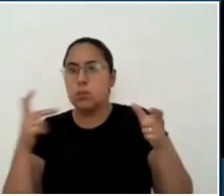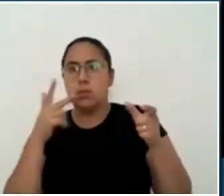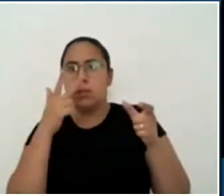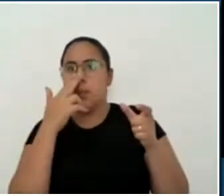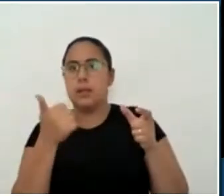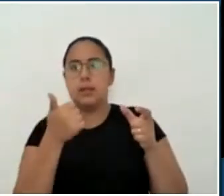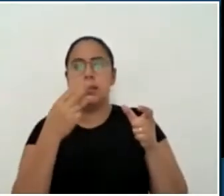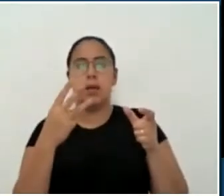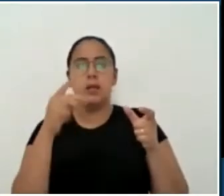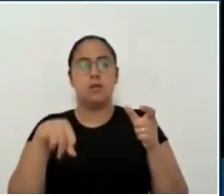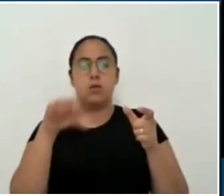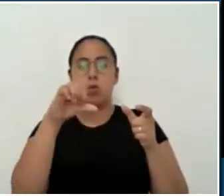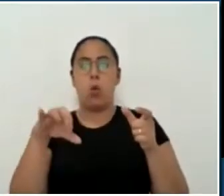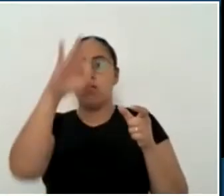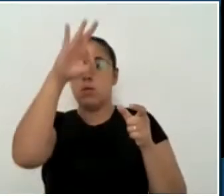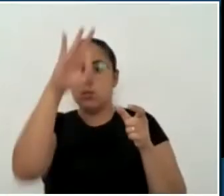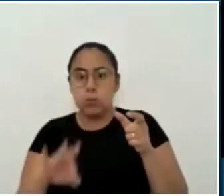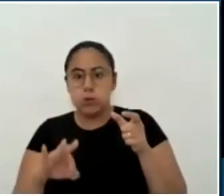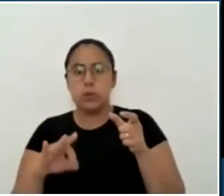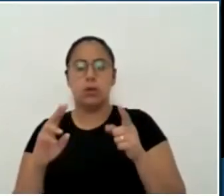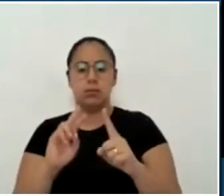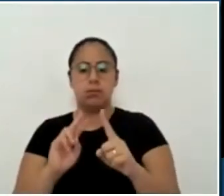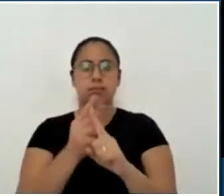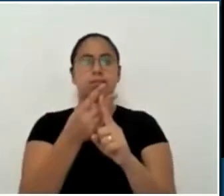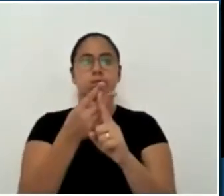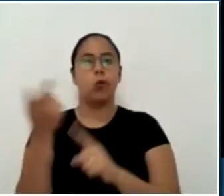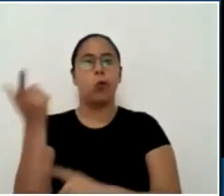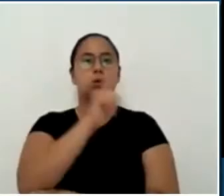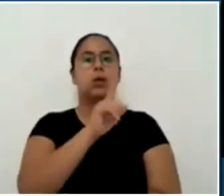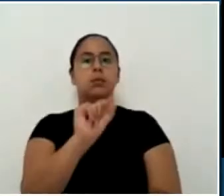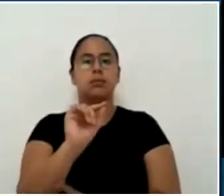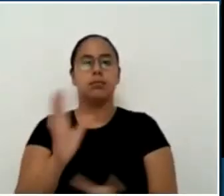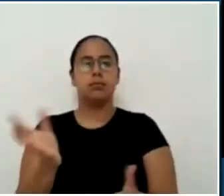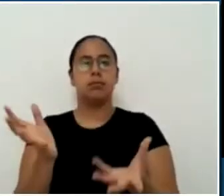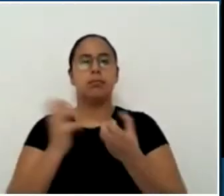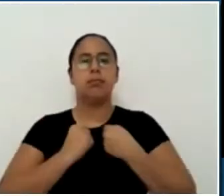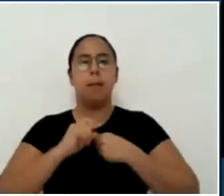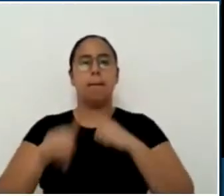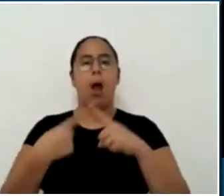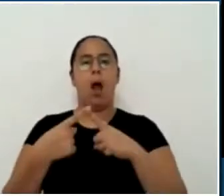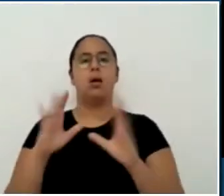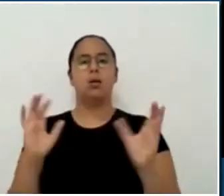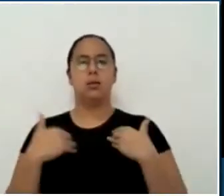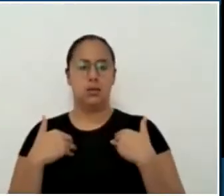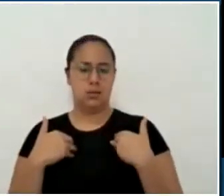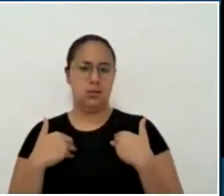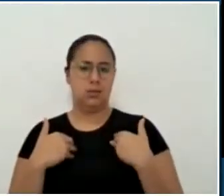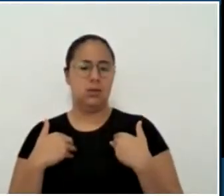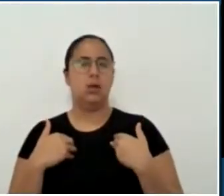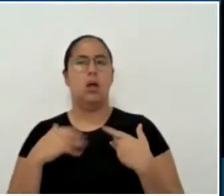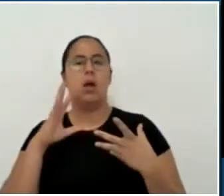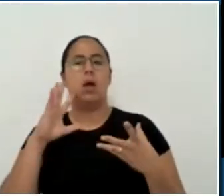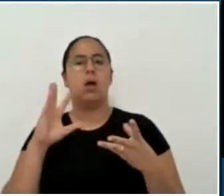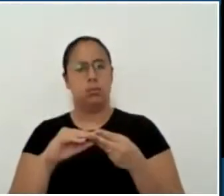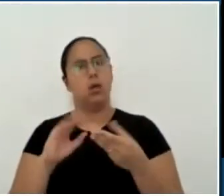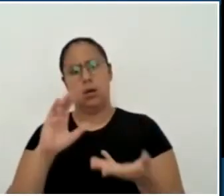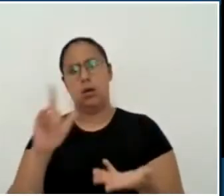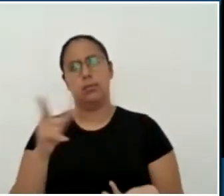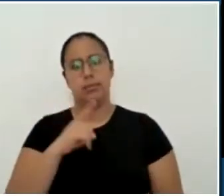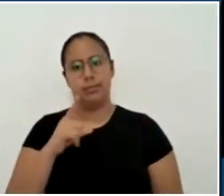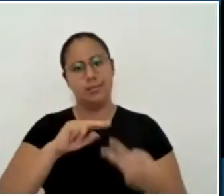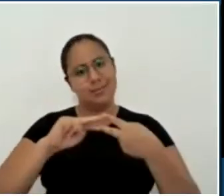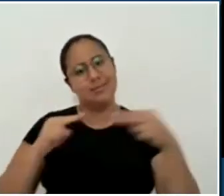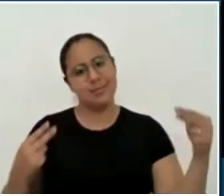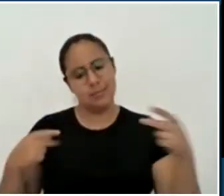3,9 vezes. Ou seja, obviamente que tem relação genética isso. Os genes que